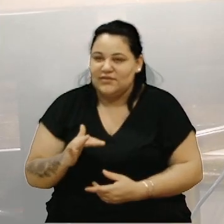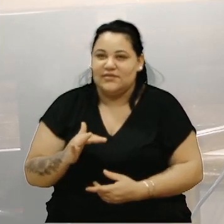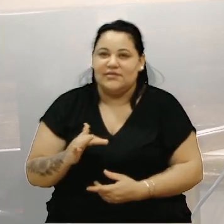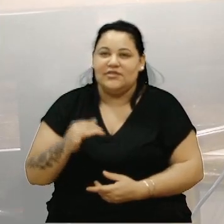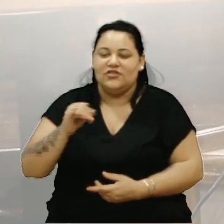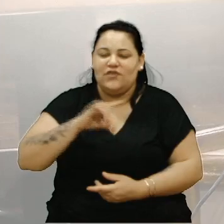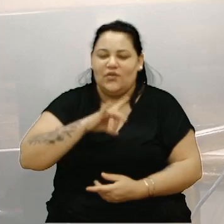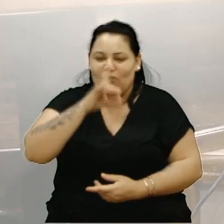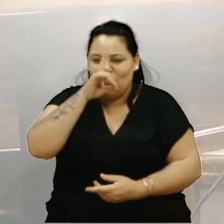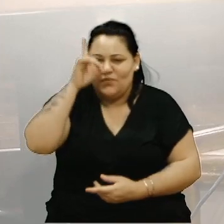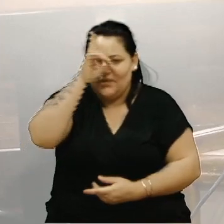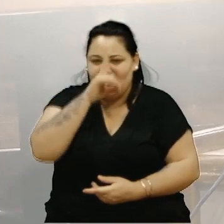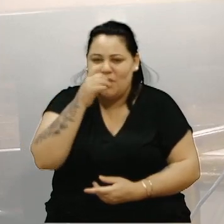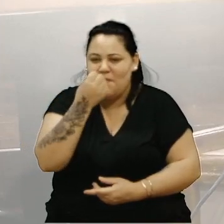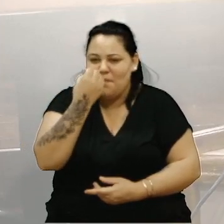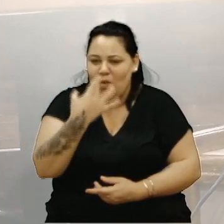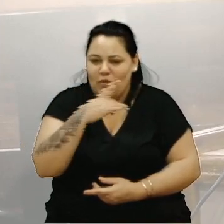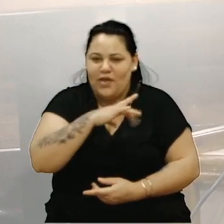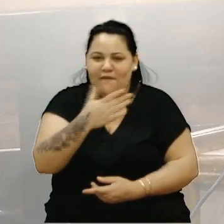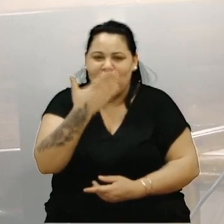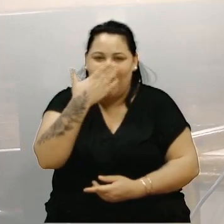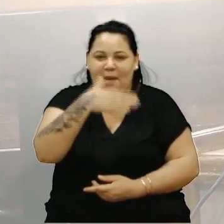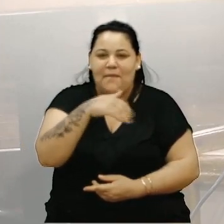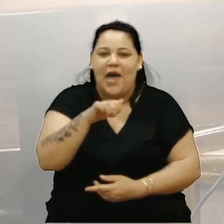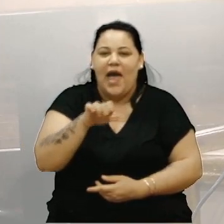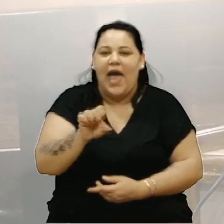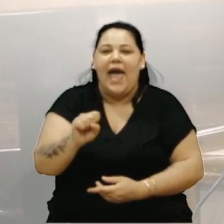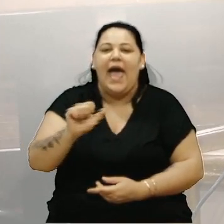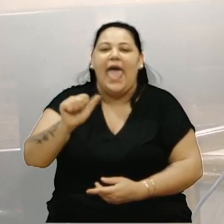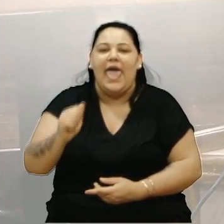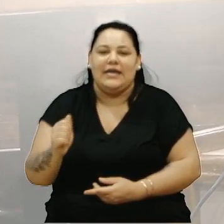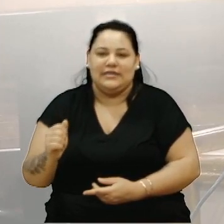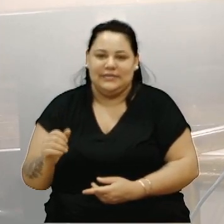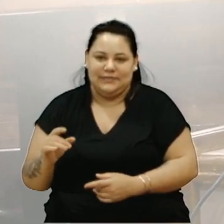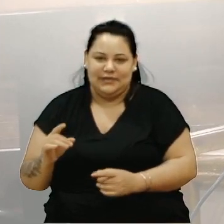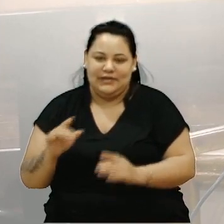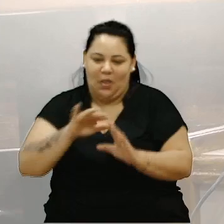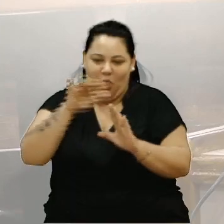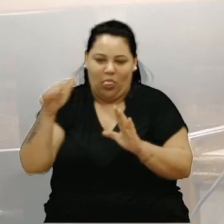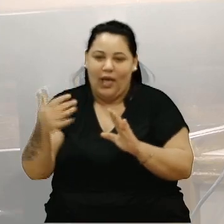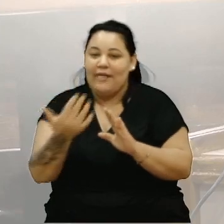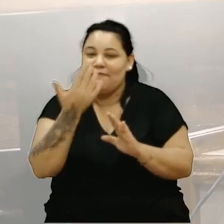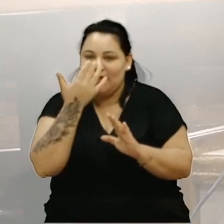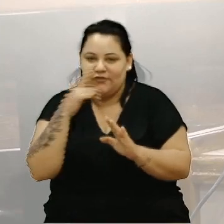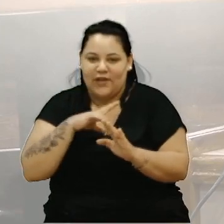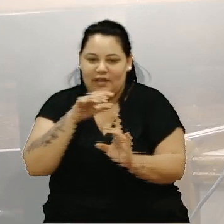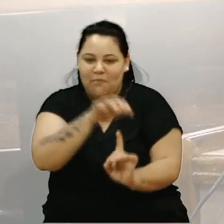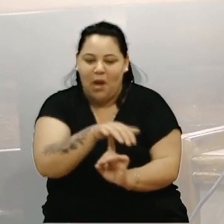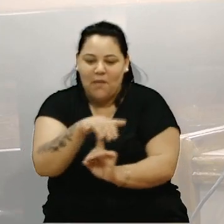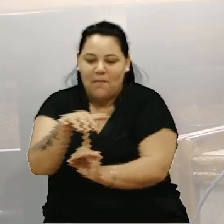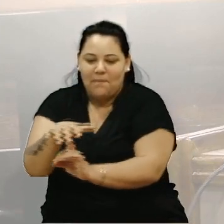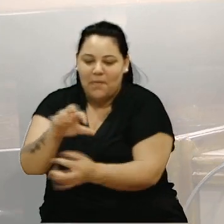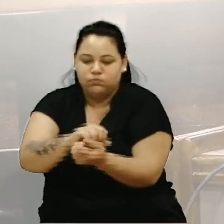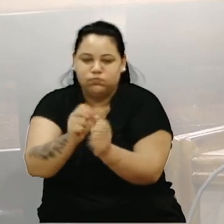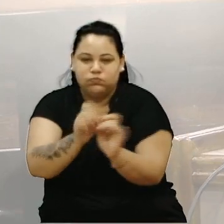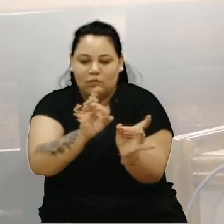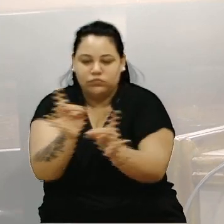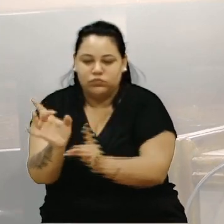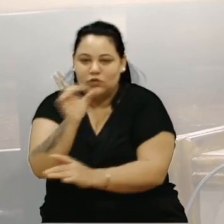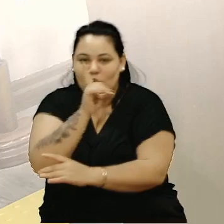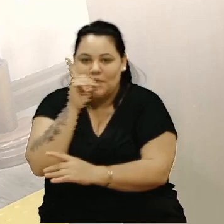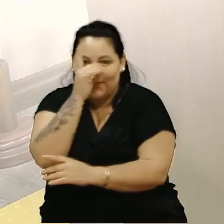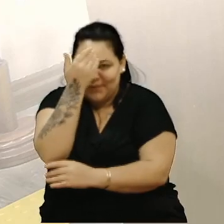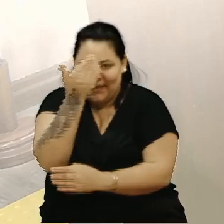que esteja ali em frente à Maesa, onde será realizado essa grande feira de artesanato nesse domingo.